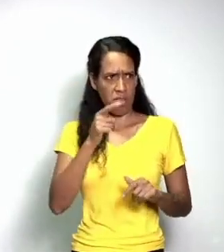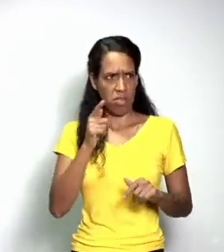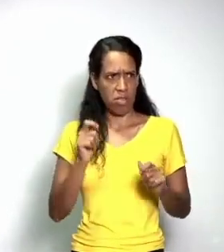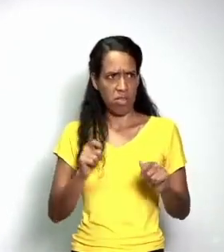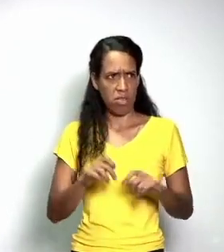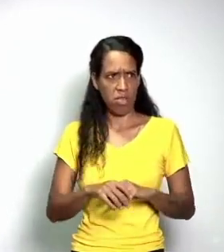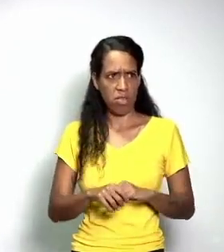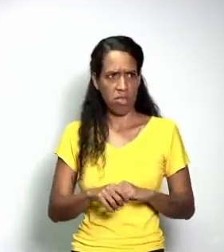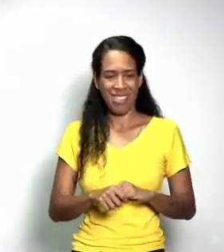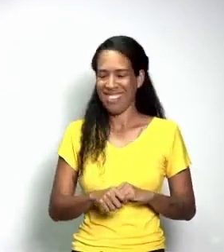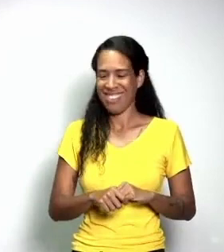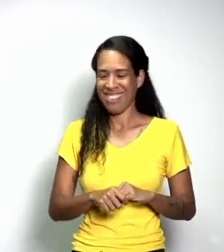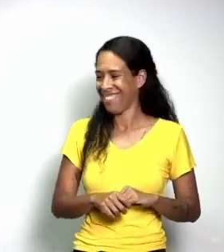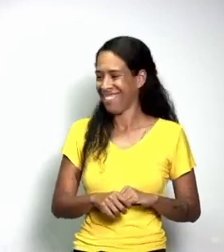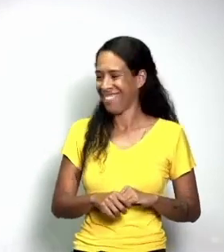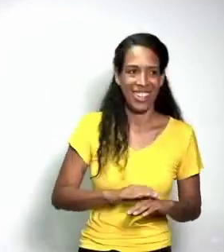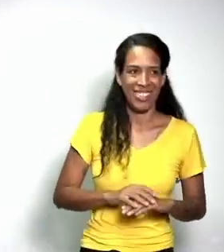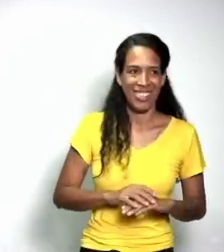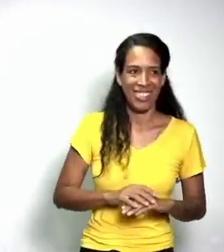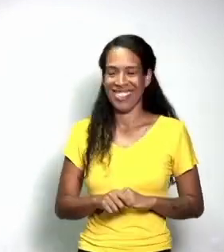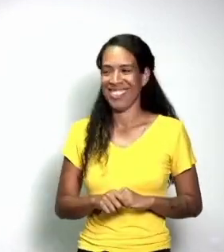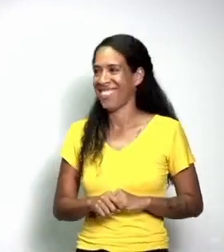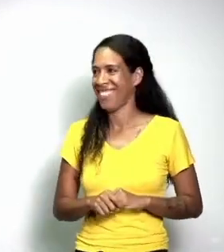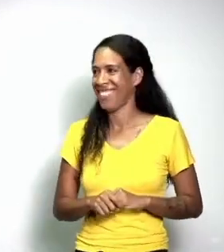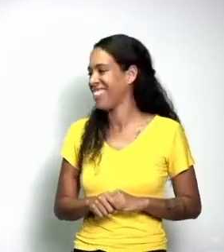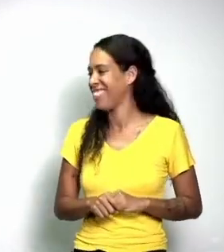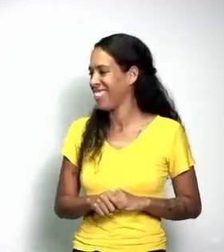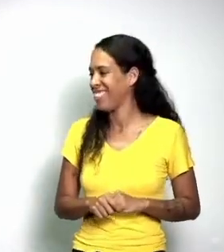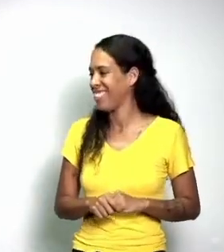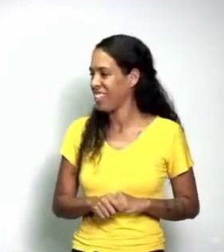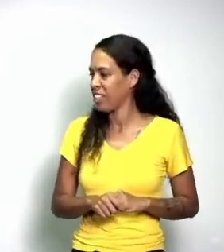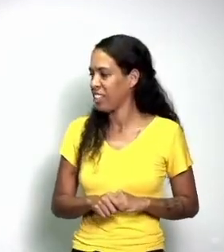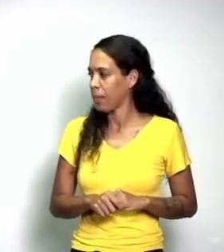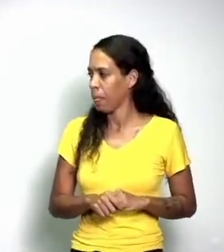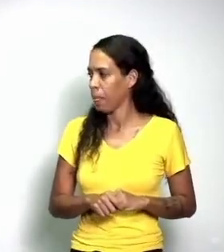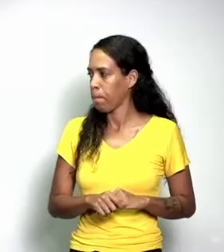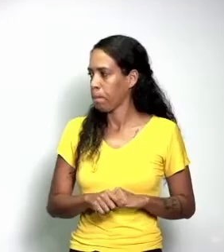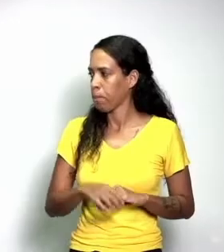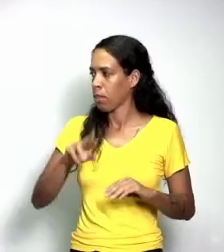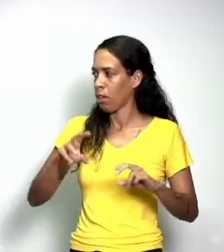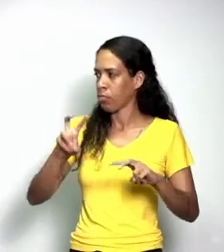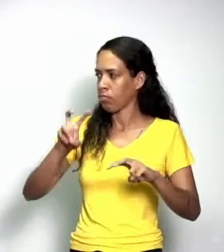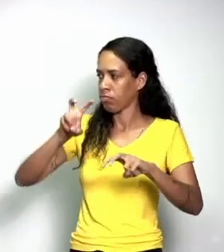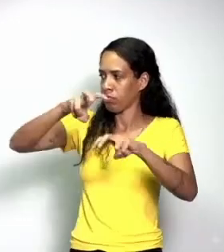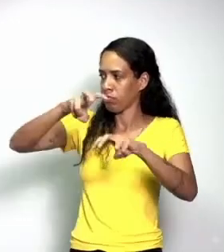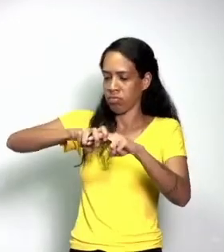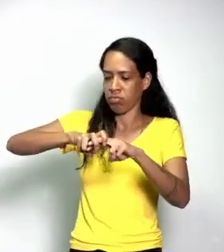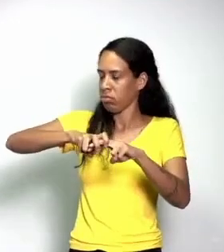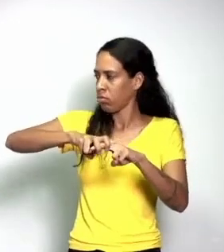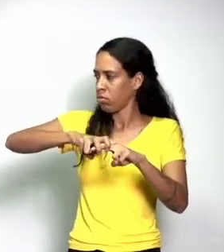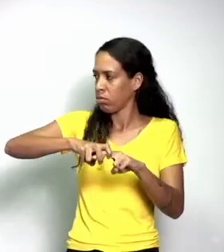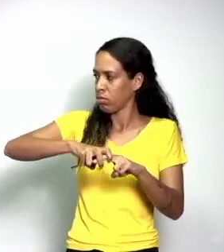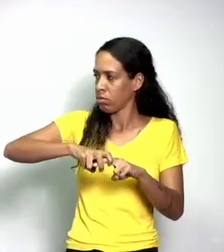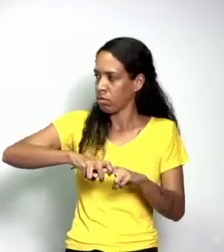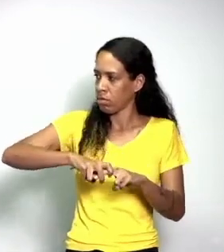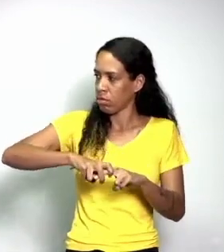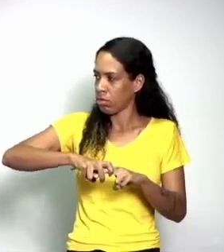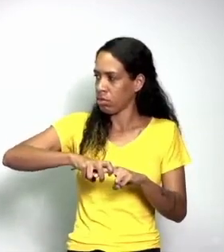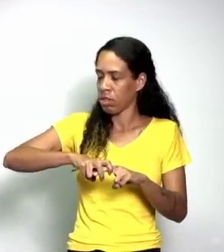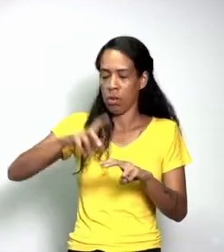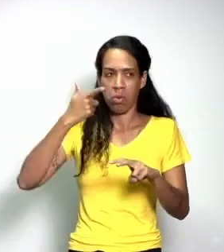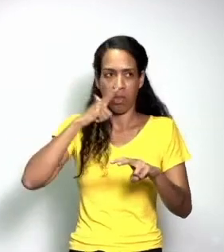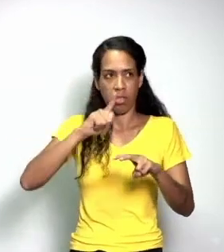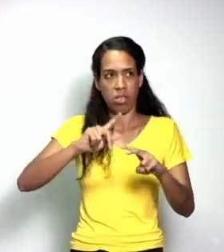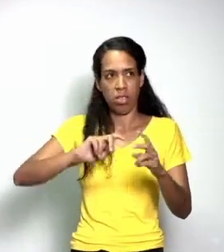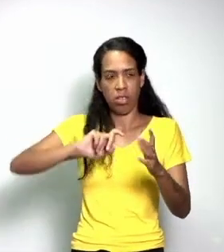E aqui a gente tem a garra. A garra, como eu disse, ela tem um mecanismo para que a gente possa